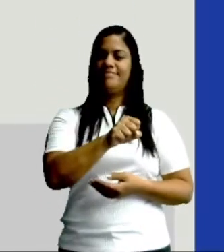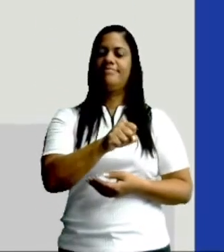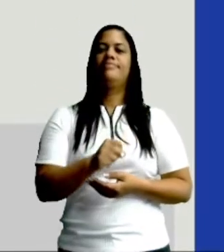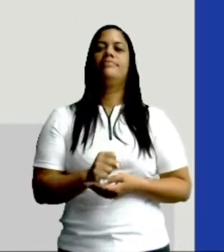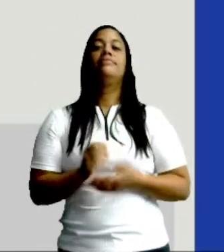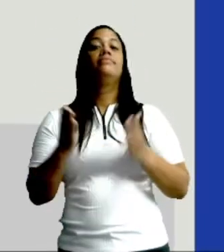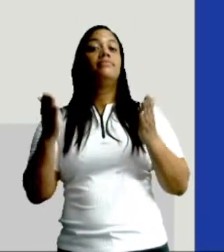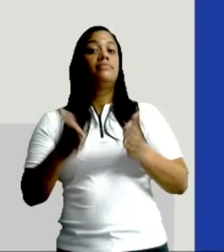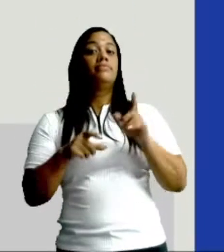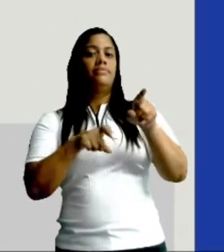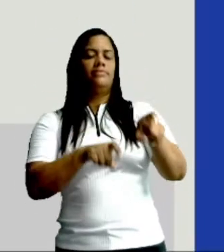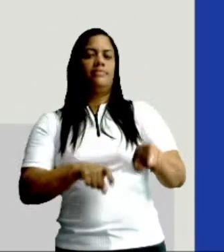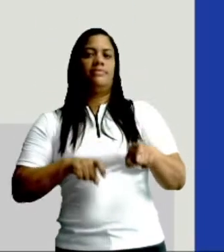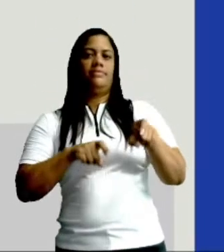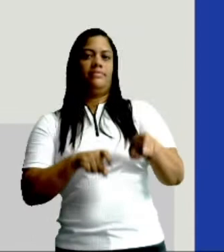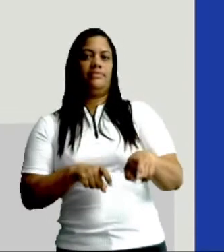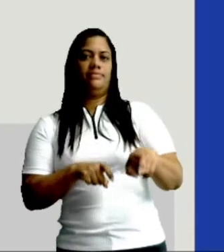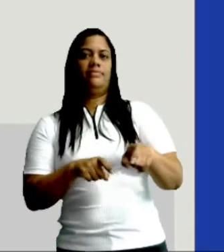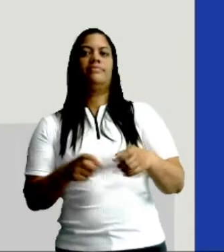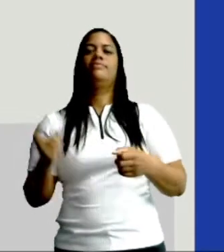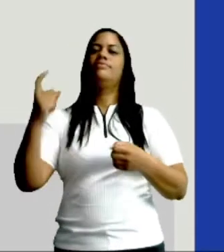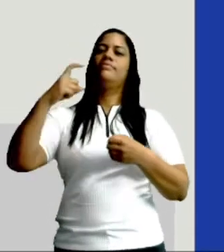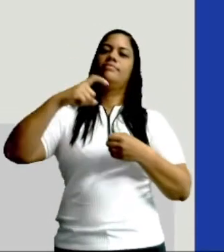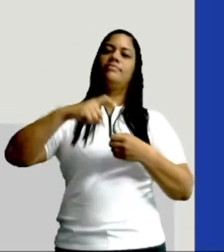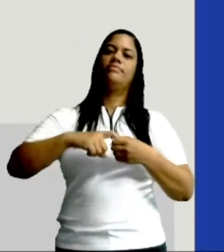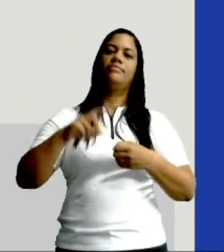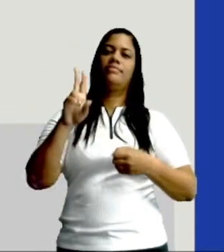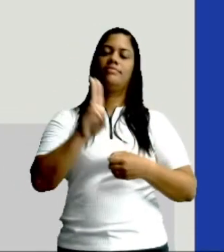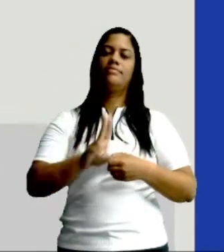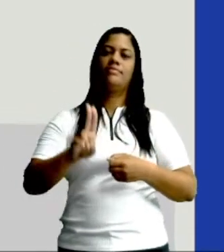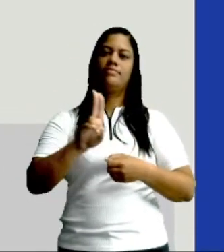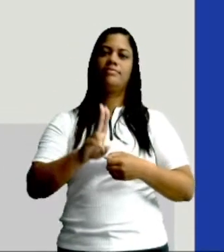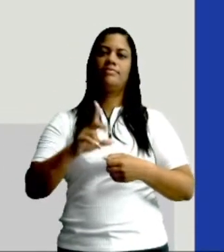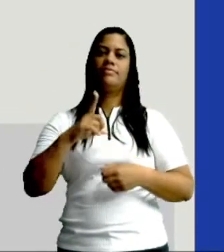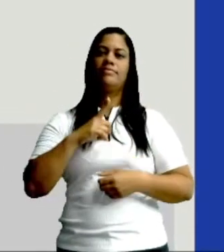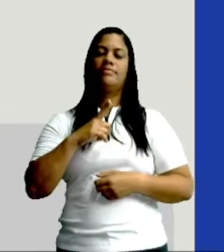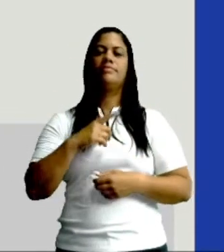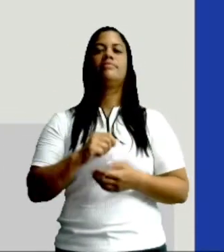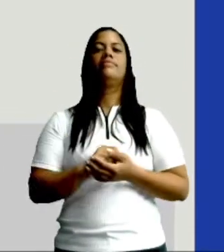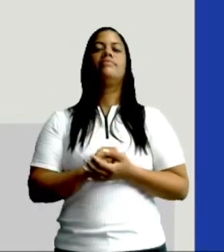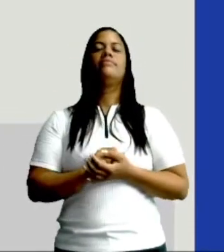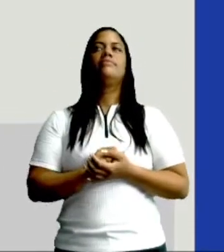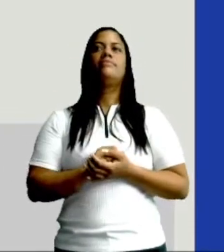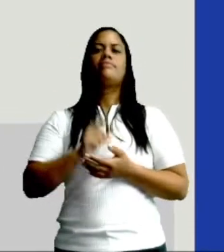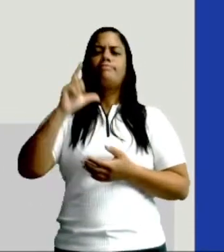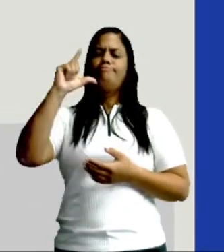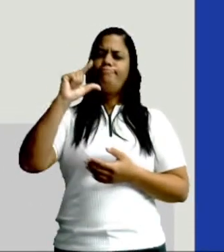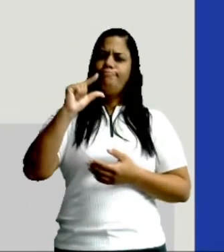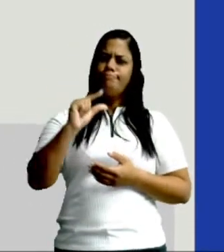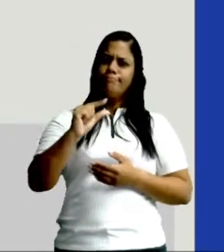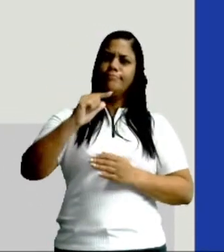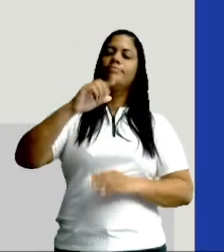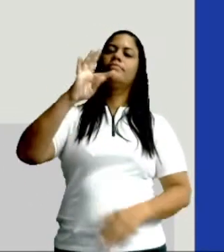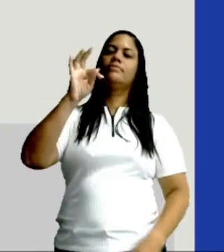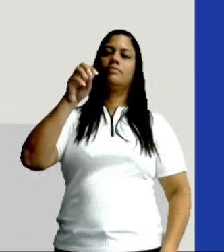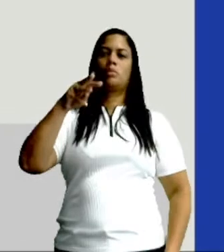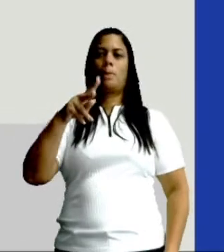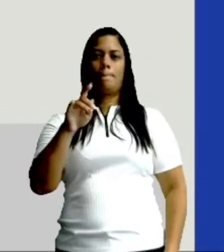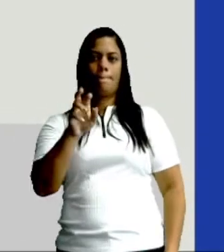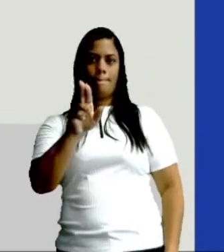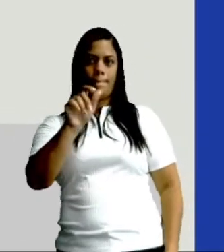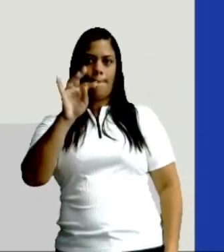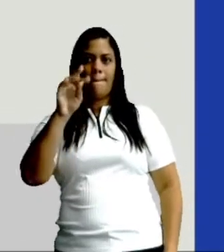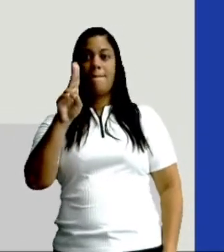E já na agricultura, ela é voltada ao cultivo que se adapta a baixa temperatura. Há um exemplo de frutas